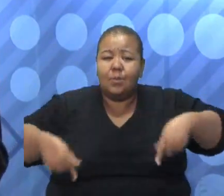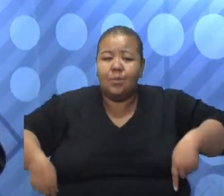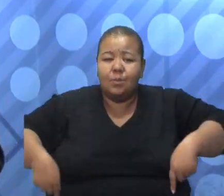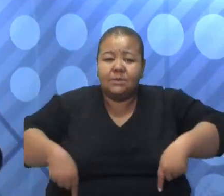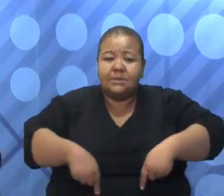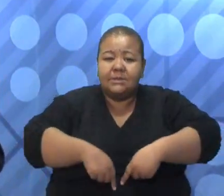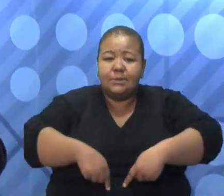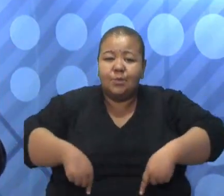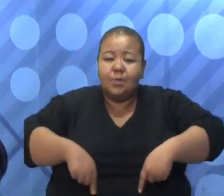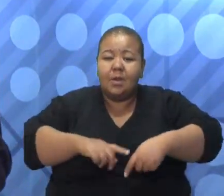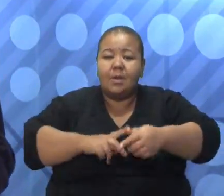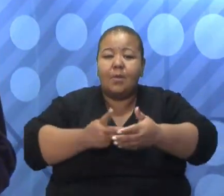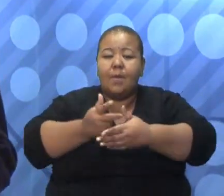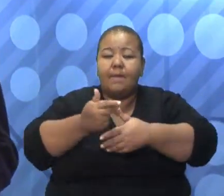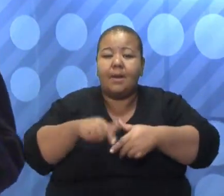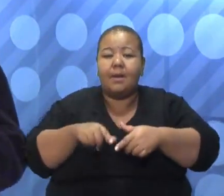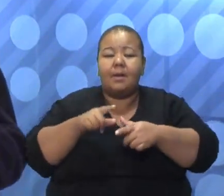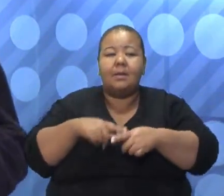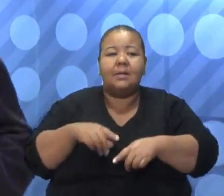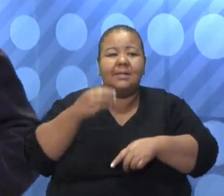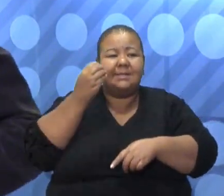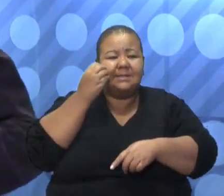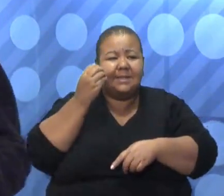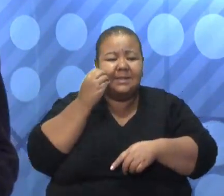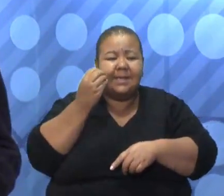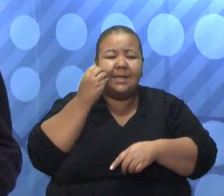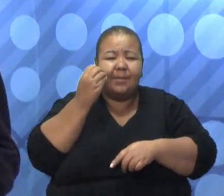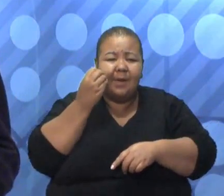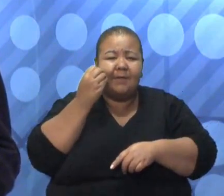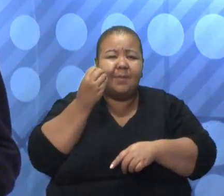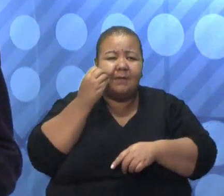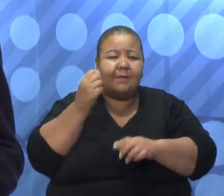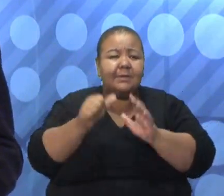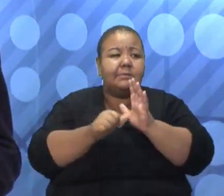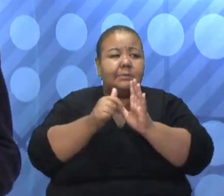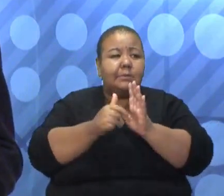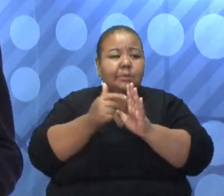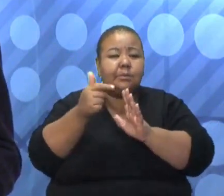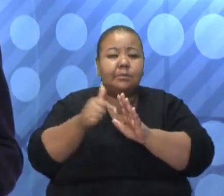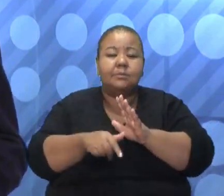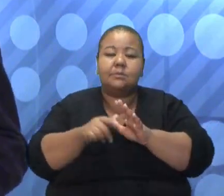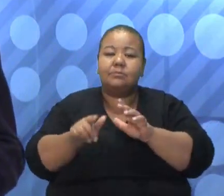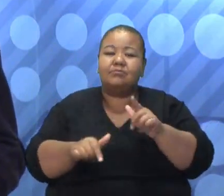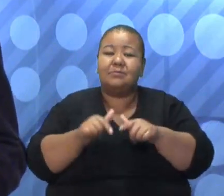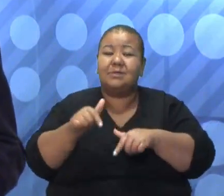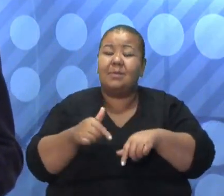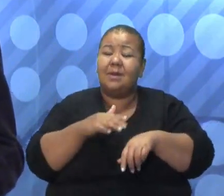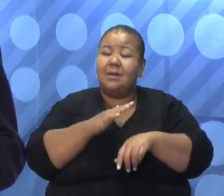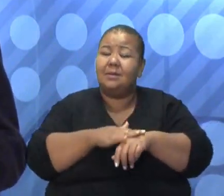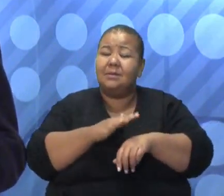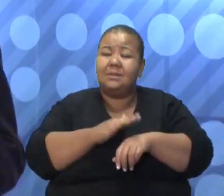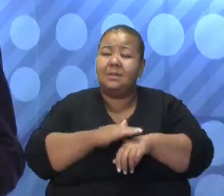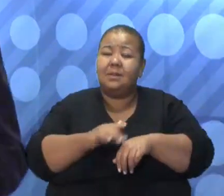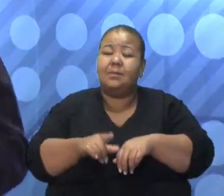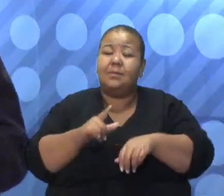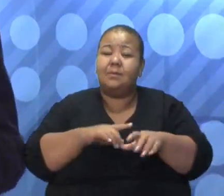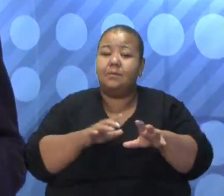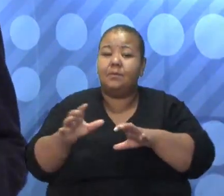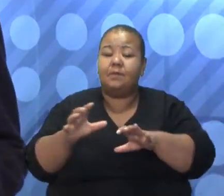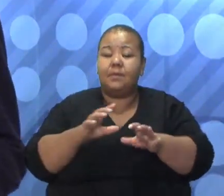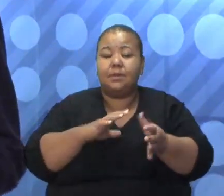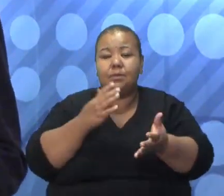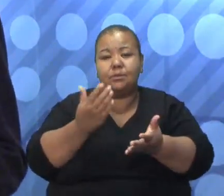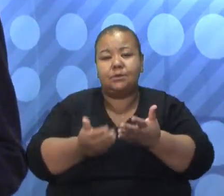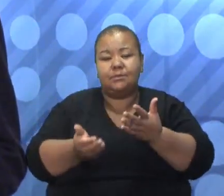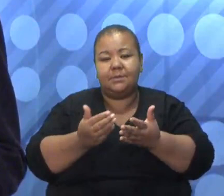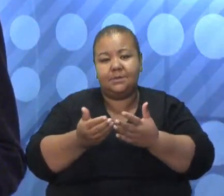para comprar uma calça. E teria que provar uma atrás da outra até chegar dentro do processo. O trabalho, o tempo e quanto movimento a gente